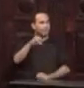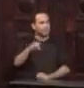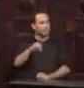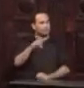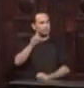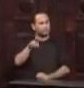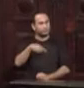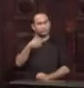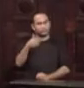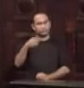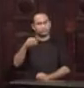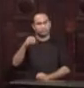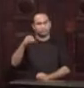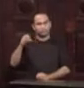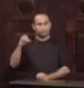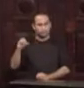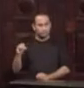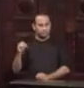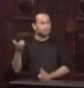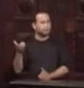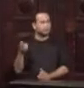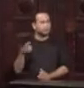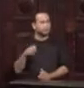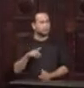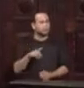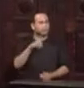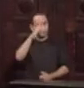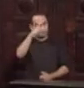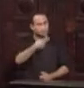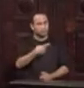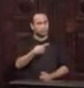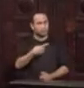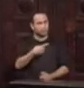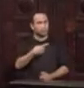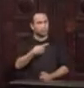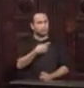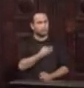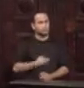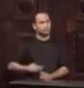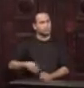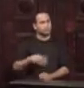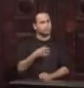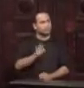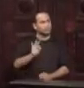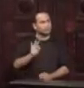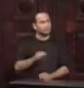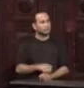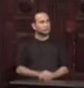2009. Então, assim que o ensino médio se torna obrigatório, o governo federal, ilegítimo, né,